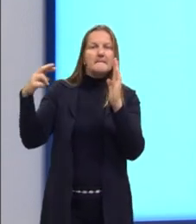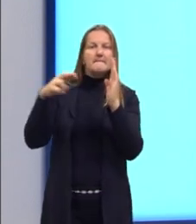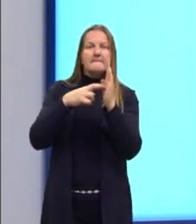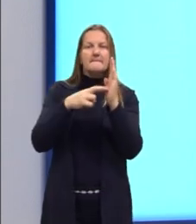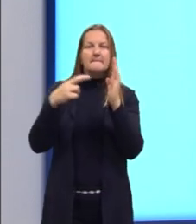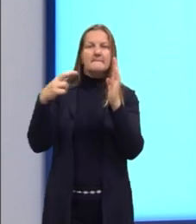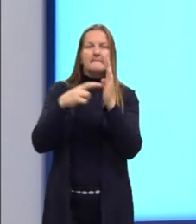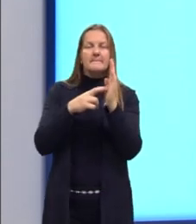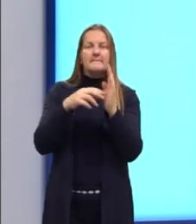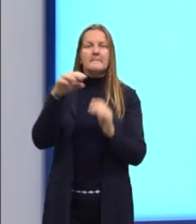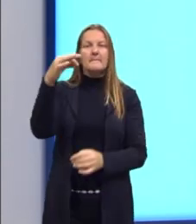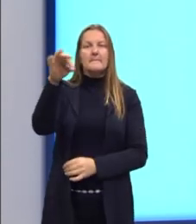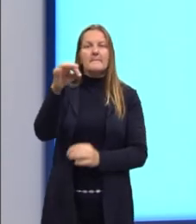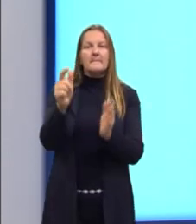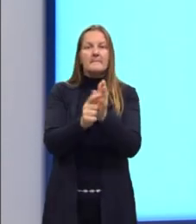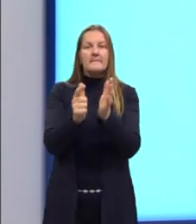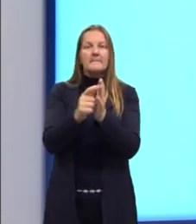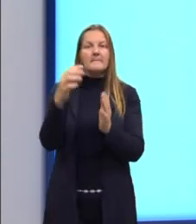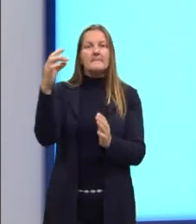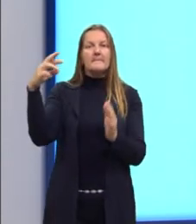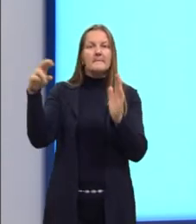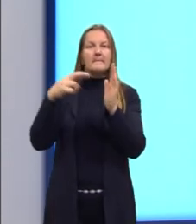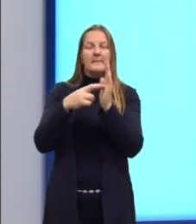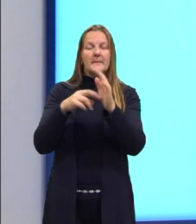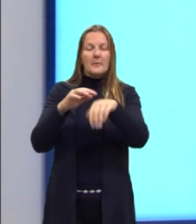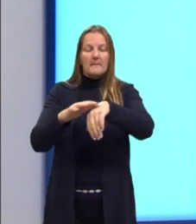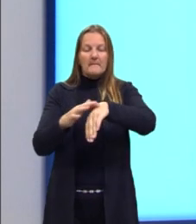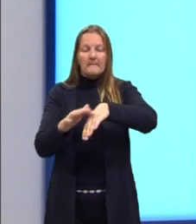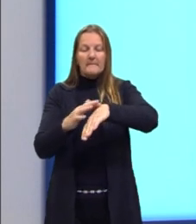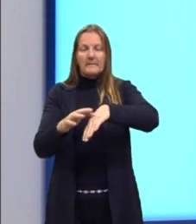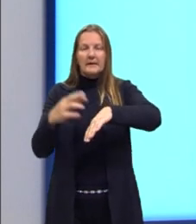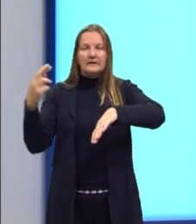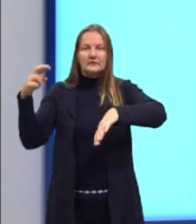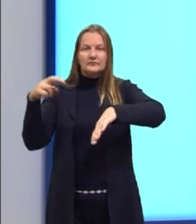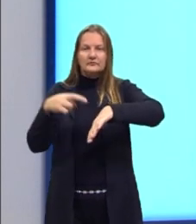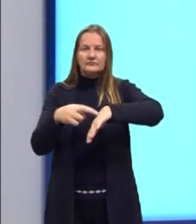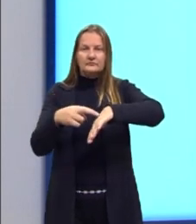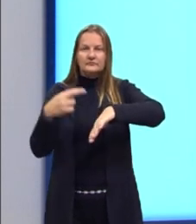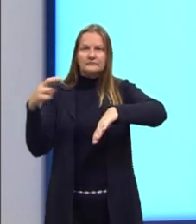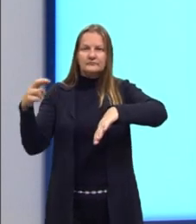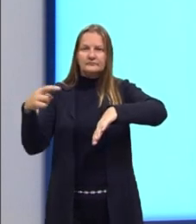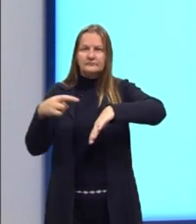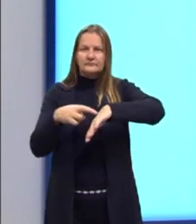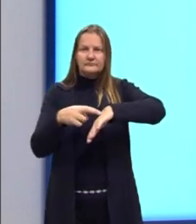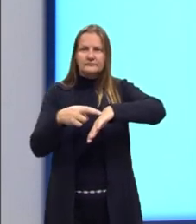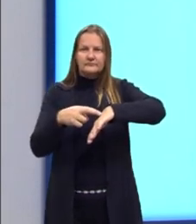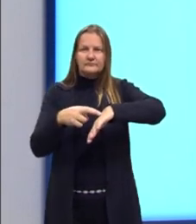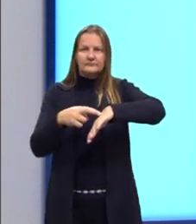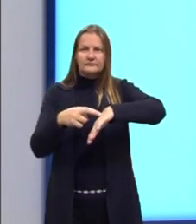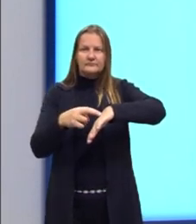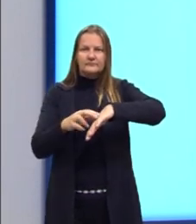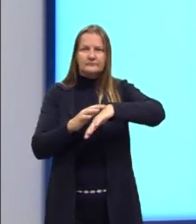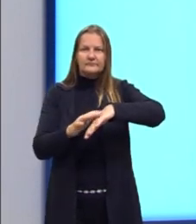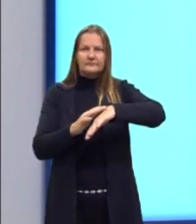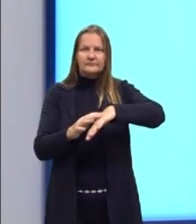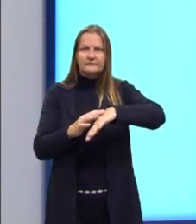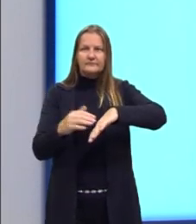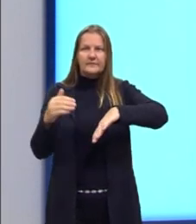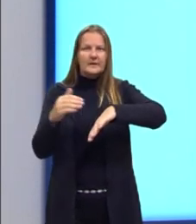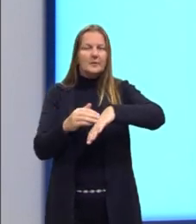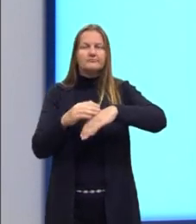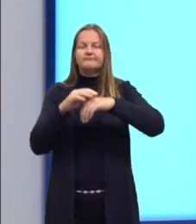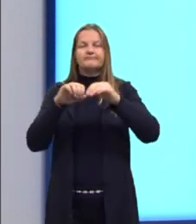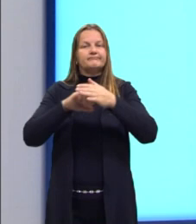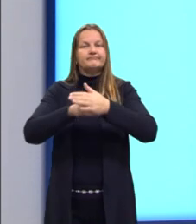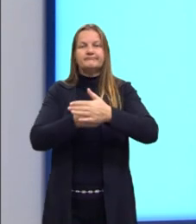barra numa folha de papel ou então na nossa pele né nossas células mortas ali de forma nossa pele e ela já